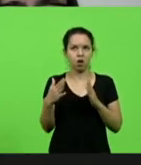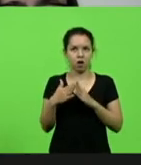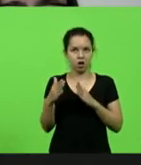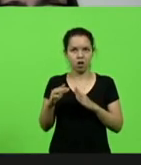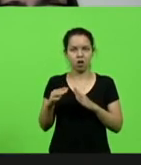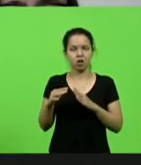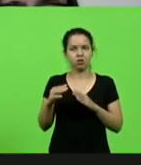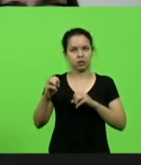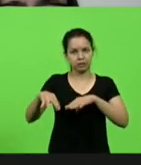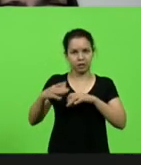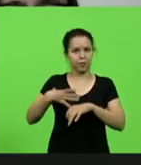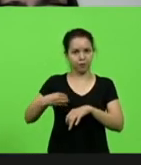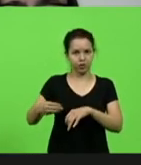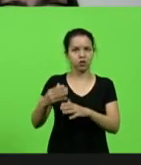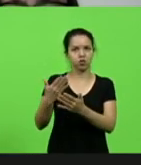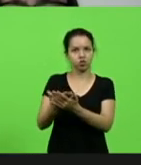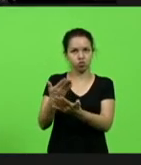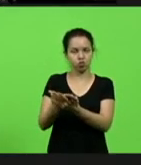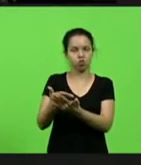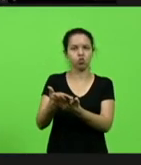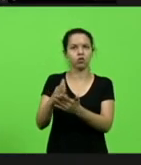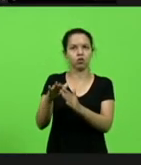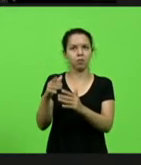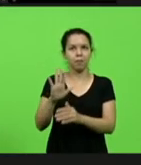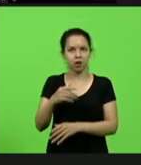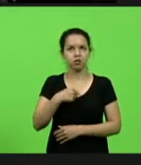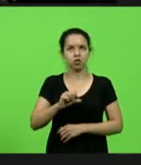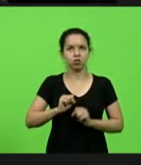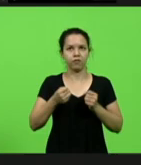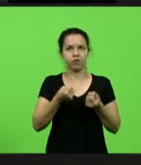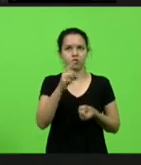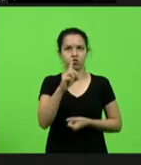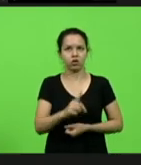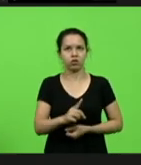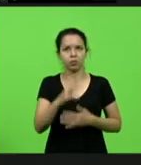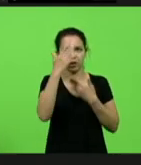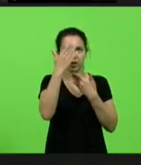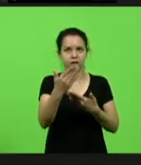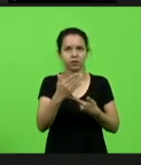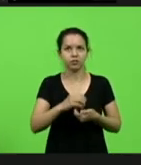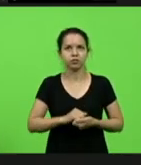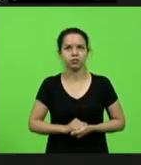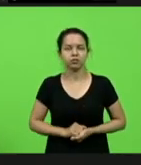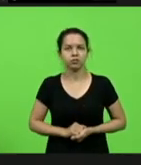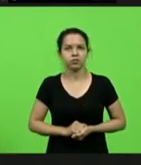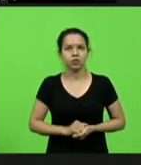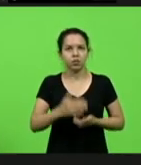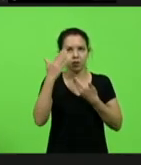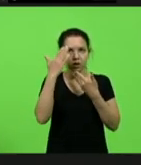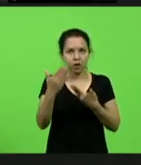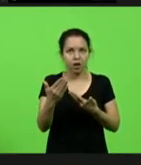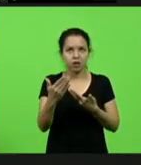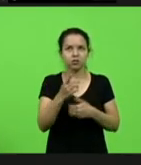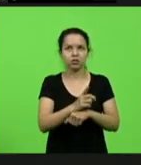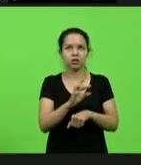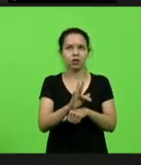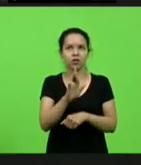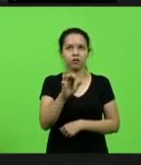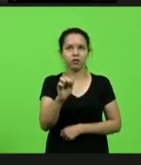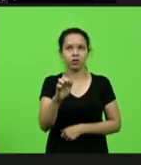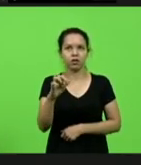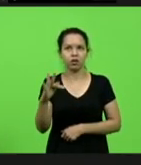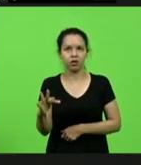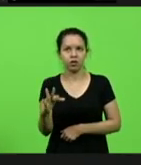escola, mas eu defendo este direito. Muito obrigado. Obrigada, doutor Rafael. E eu passo a palavra agora a Darli de